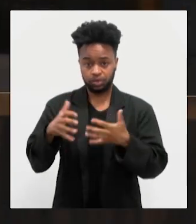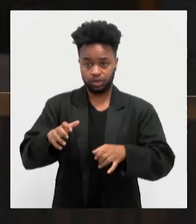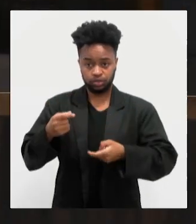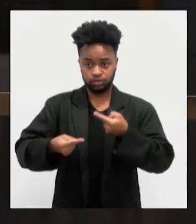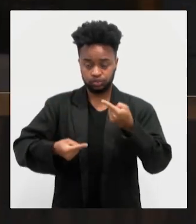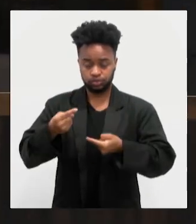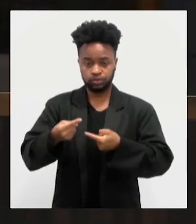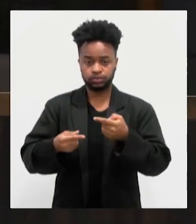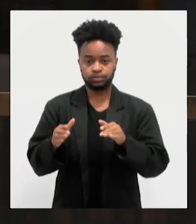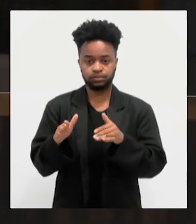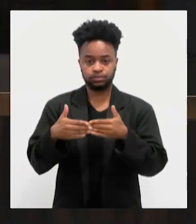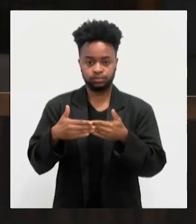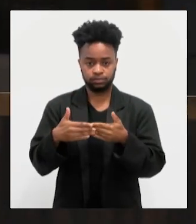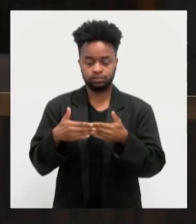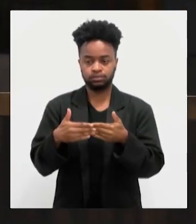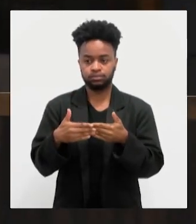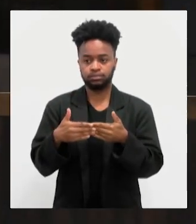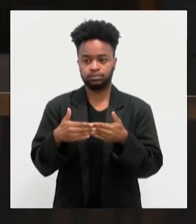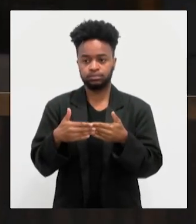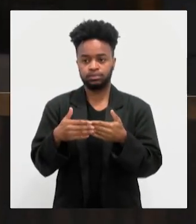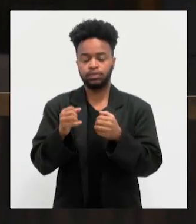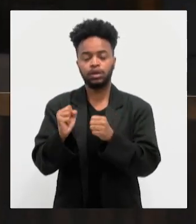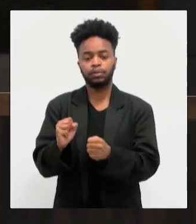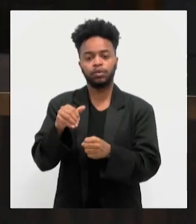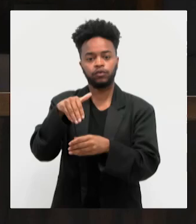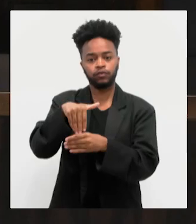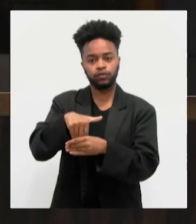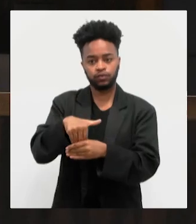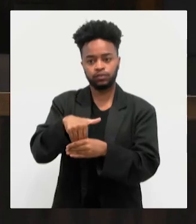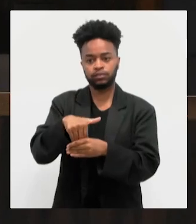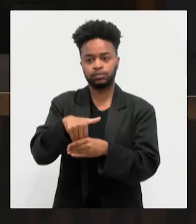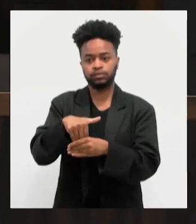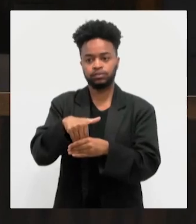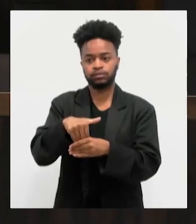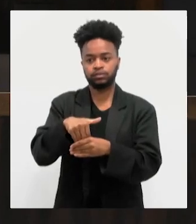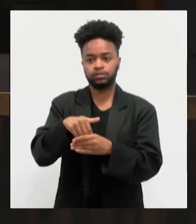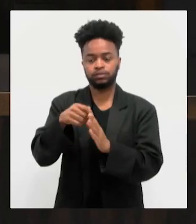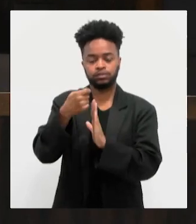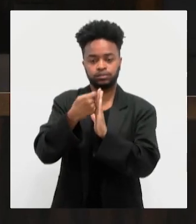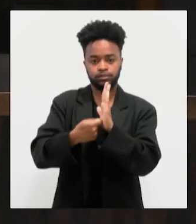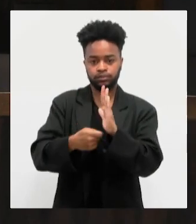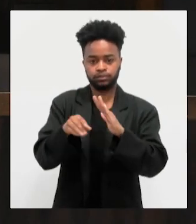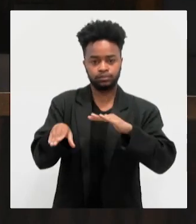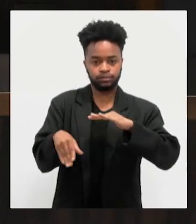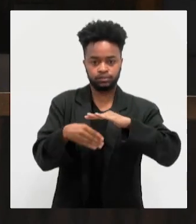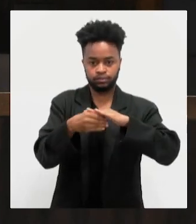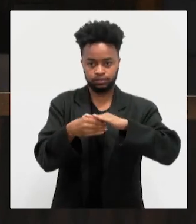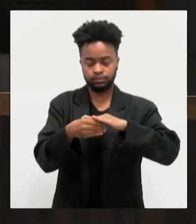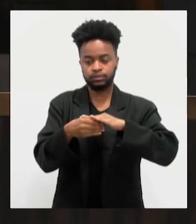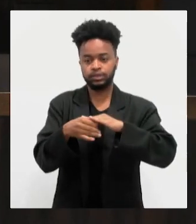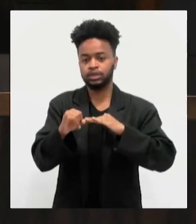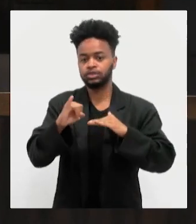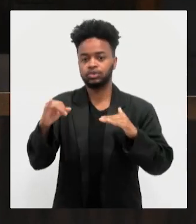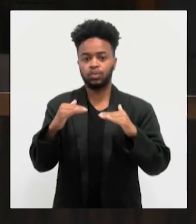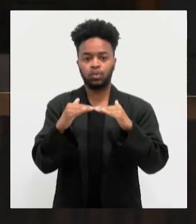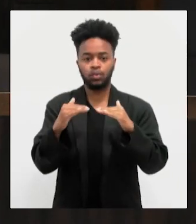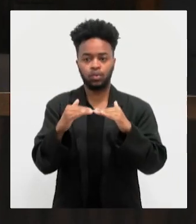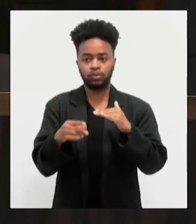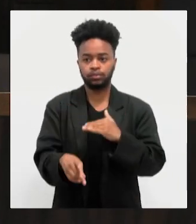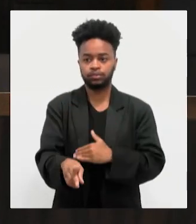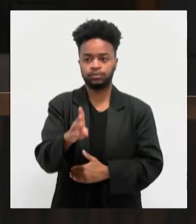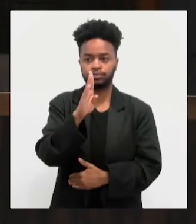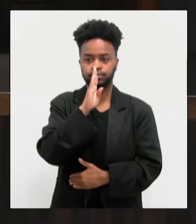discutir, encerrada a discussão. Em votação, a emenda de redação. Senhores que